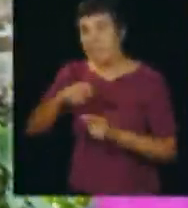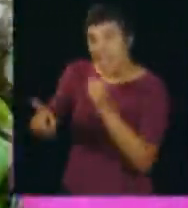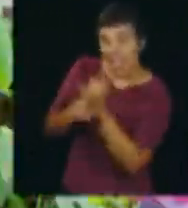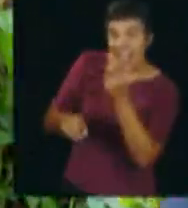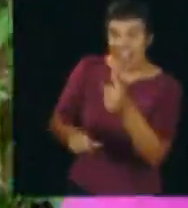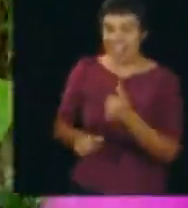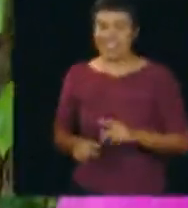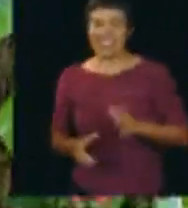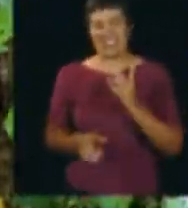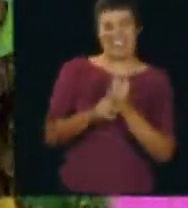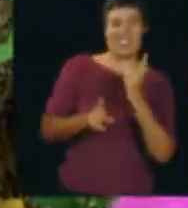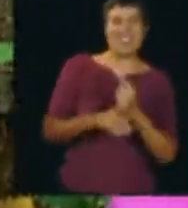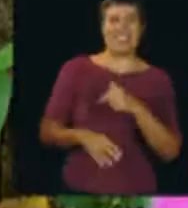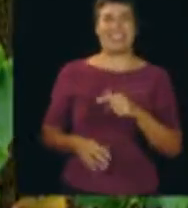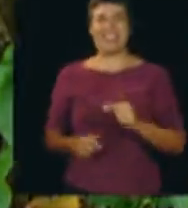se encolhe.